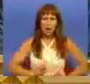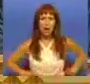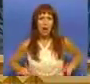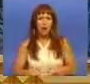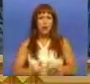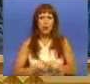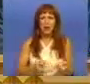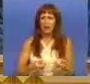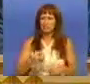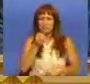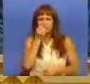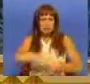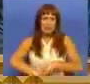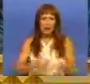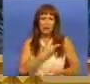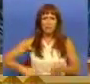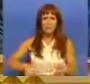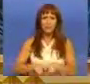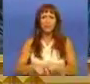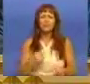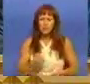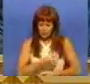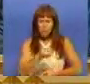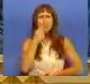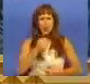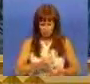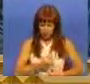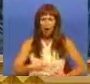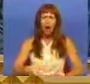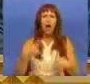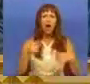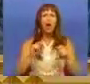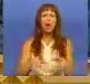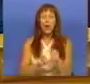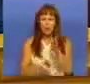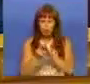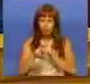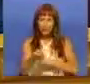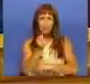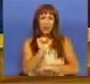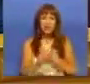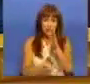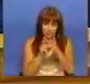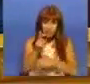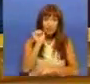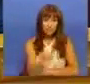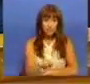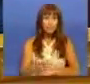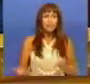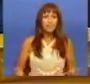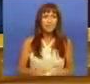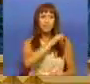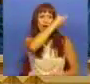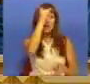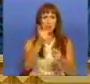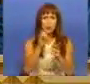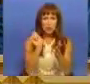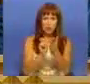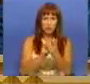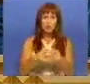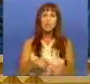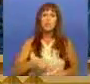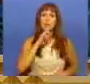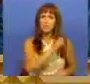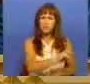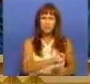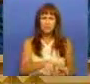a caírem em desuso. Há medicamentos de grande utilização que foram, de facto, viram o seu preço aumentado. Segundo aspecto,